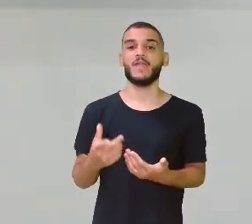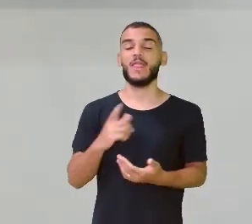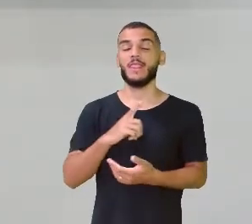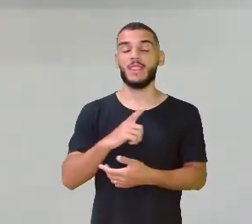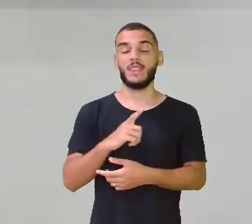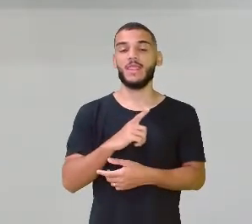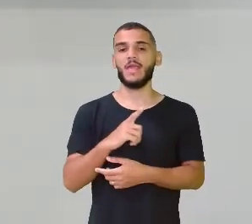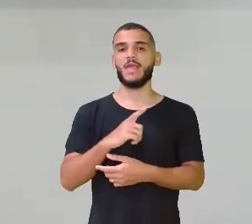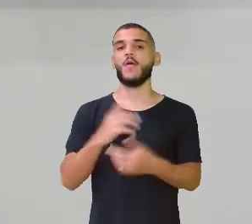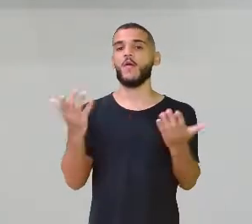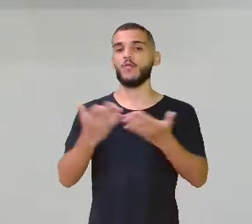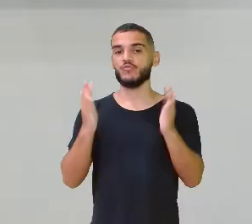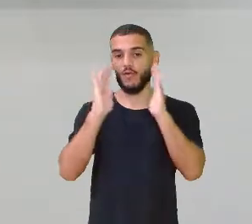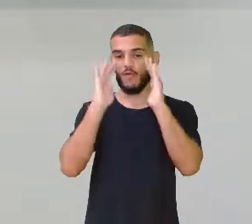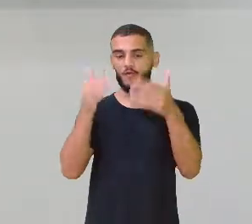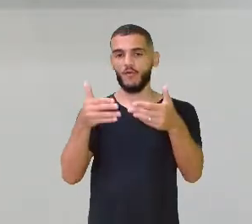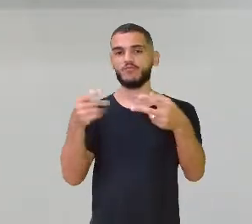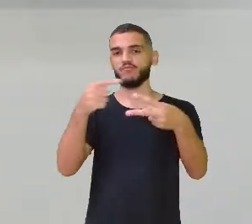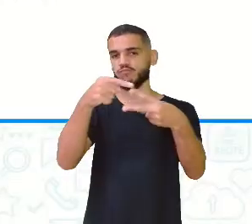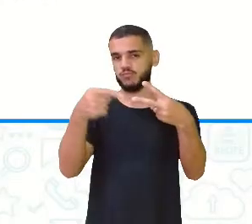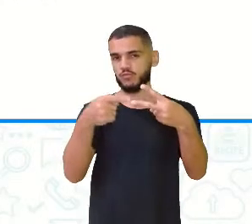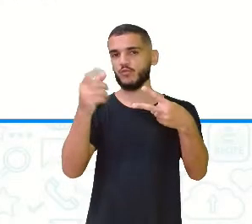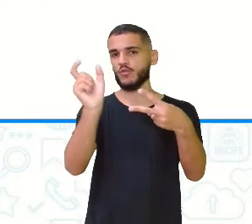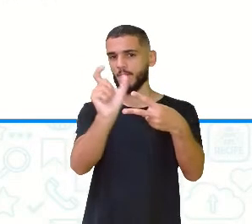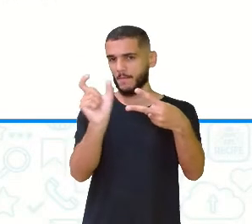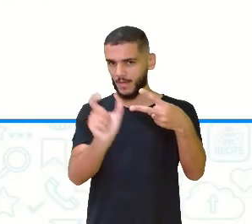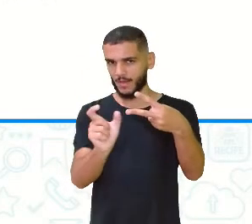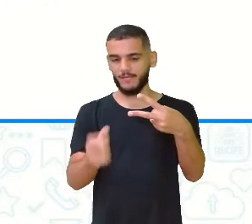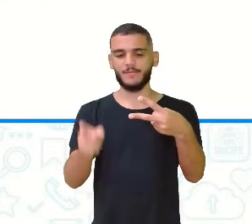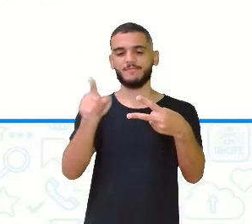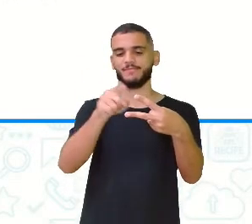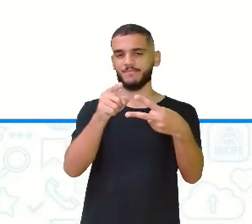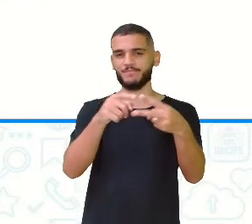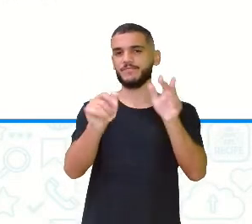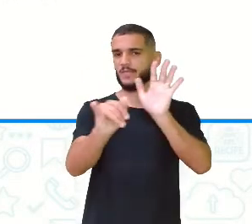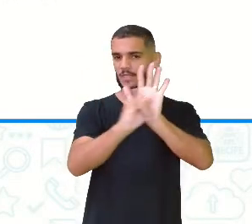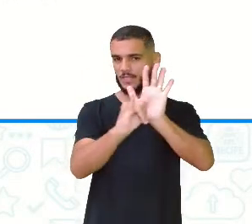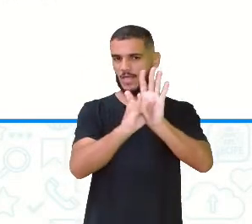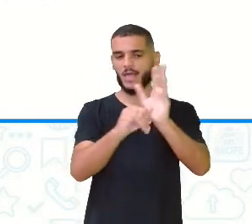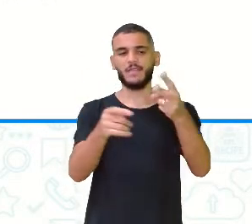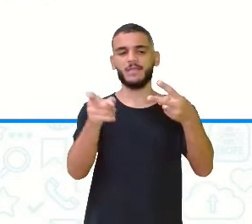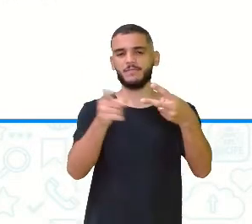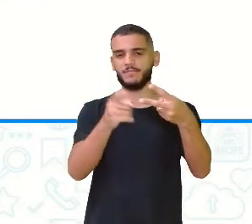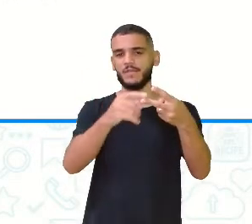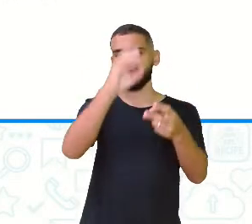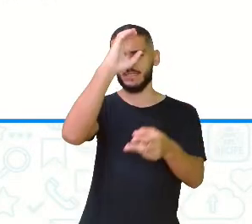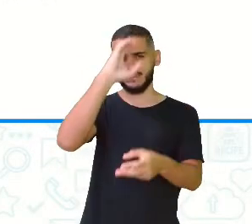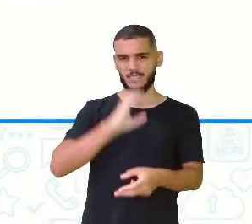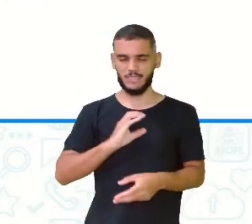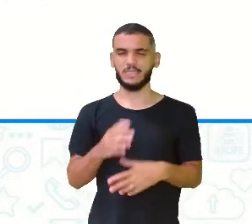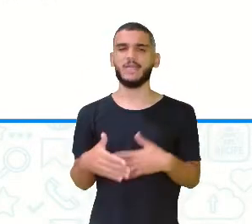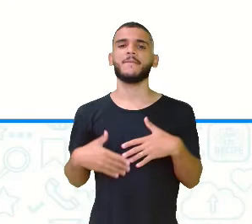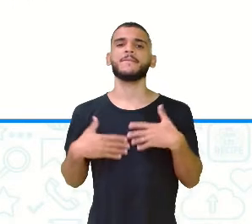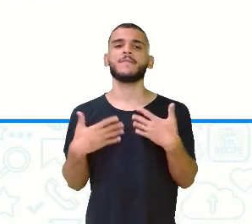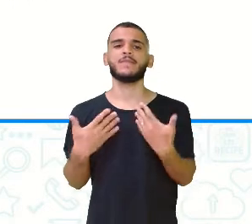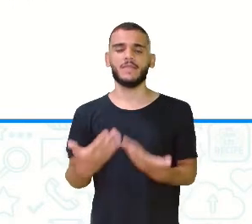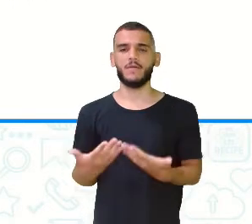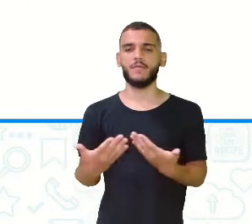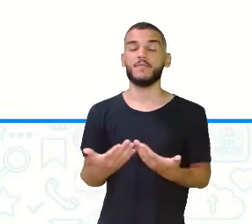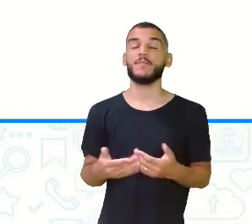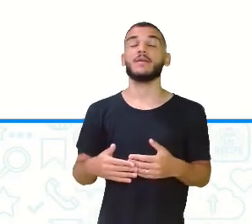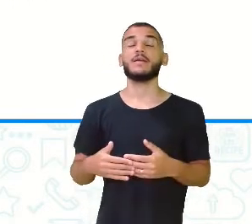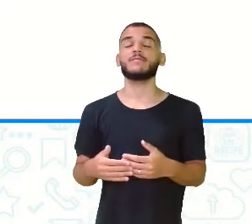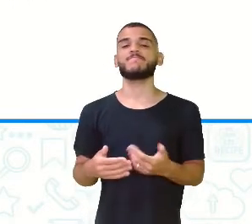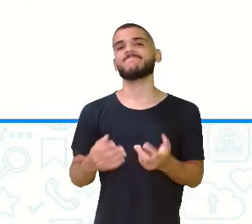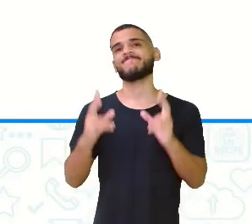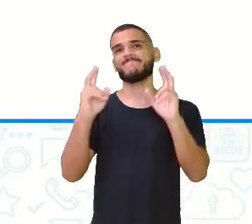significado dessas duas palavras, de identidade e de cidadania. Porque quando a gente fala de leis aqui no Brasil,